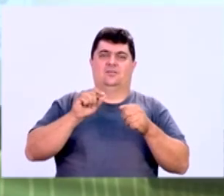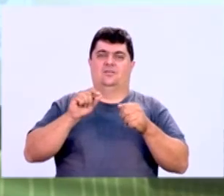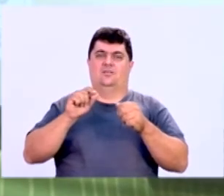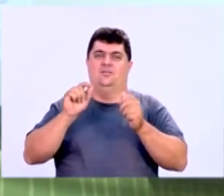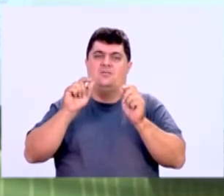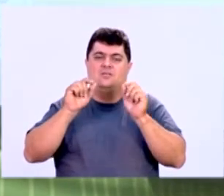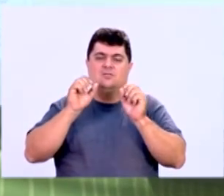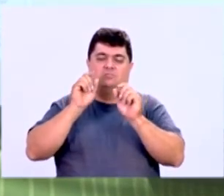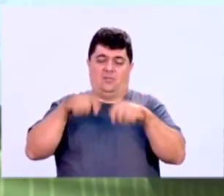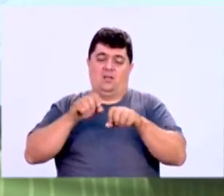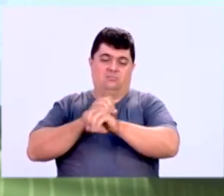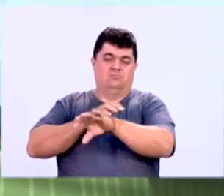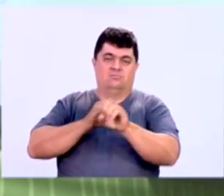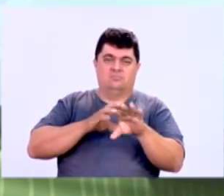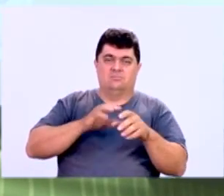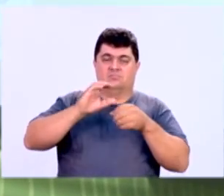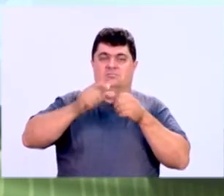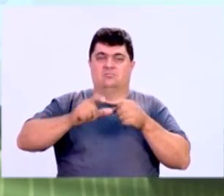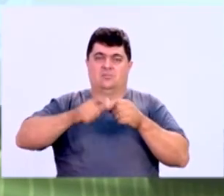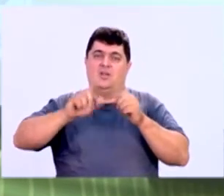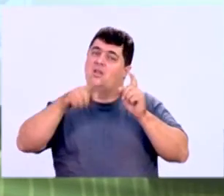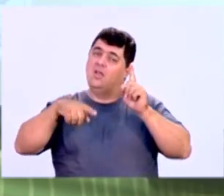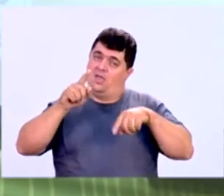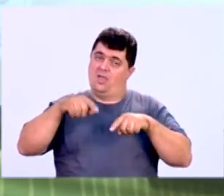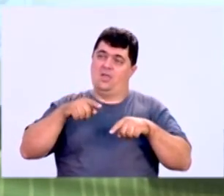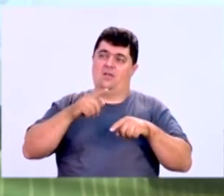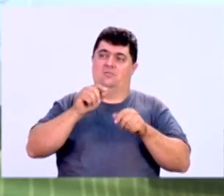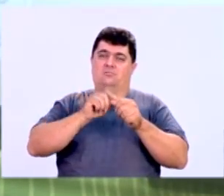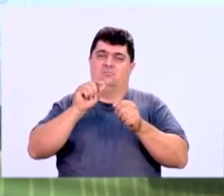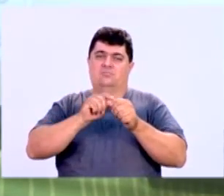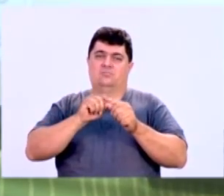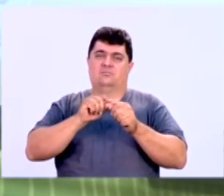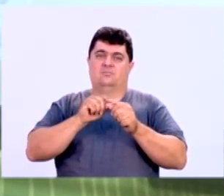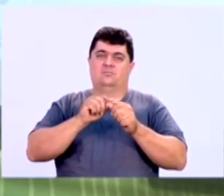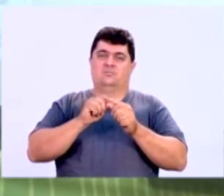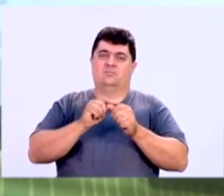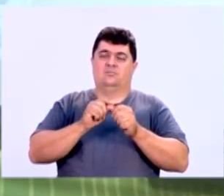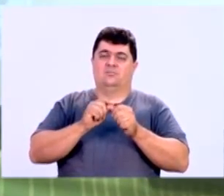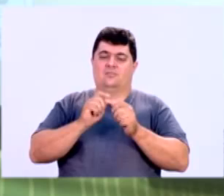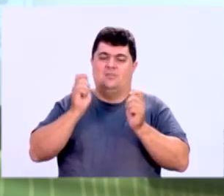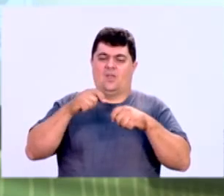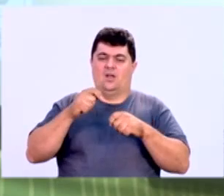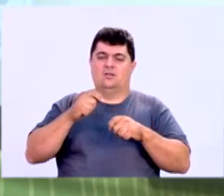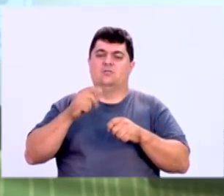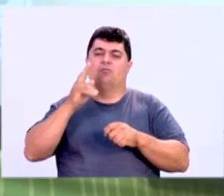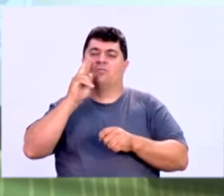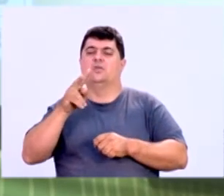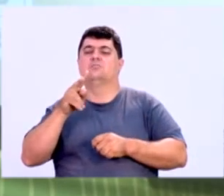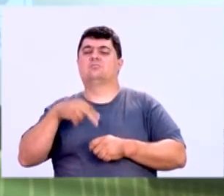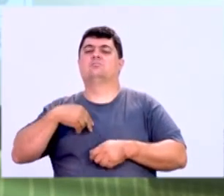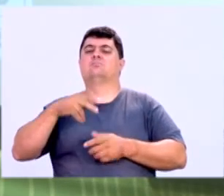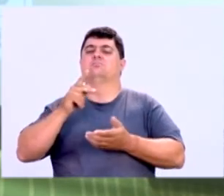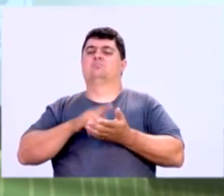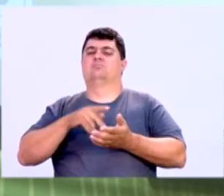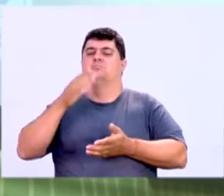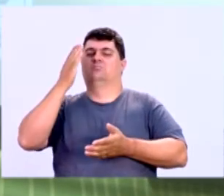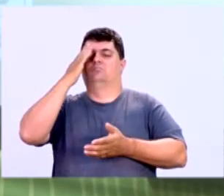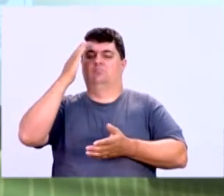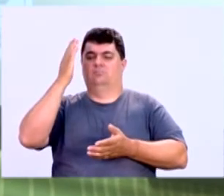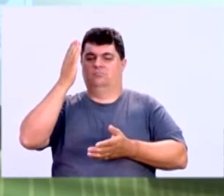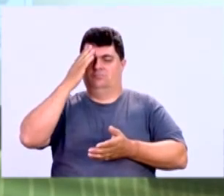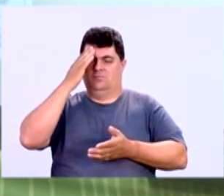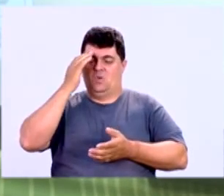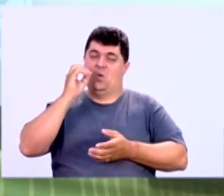de ensinar aquele conteúdo, é uma forma de você também poder avaliar se realmente o aluno